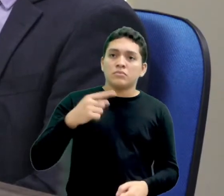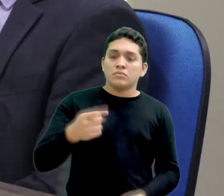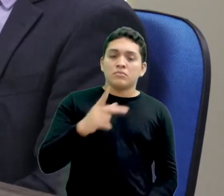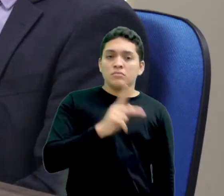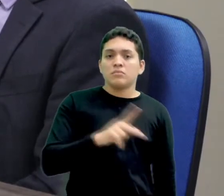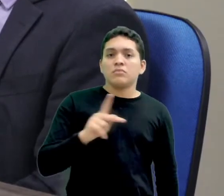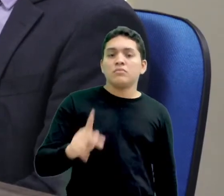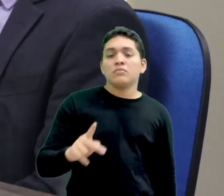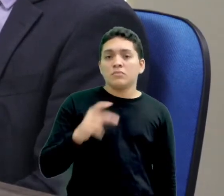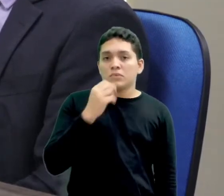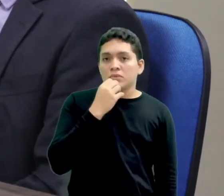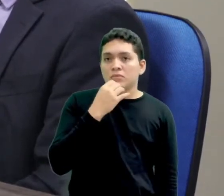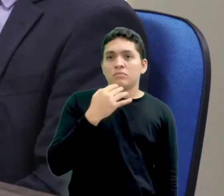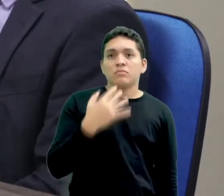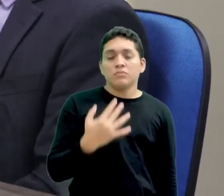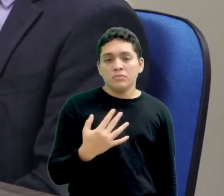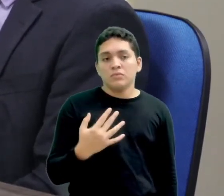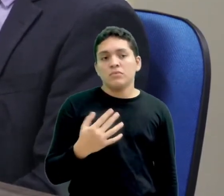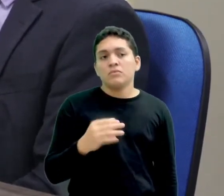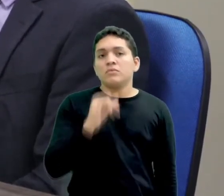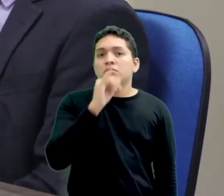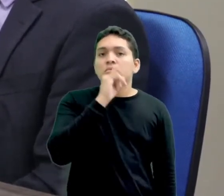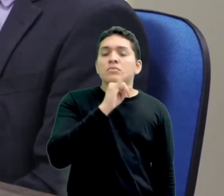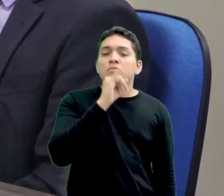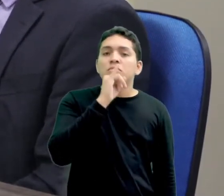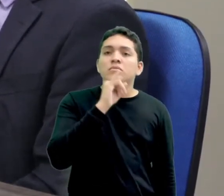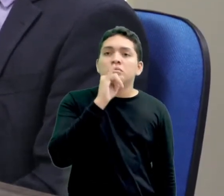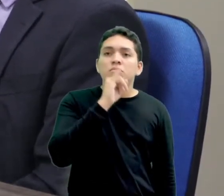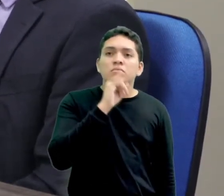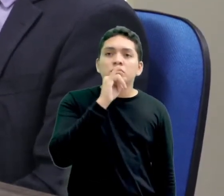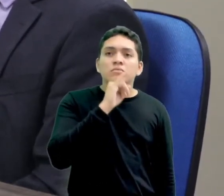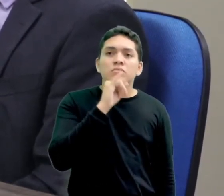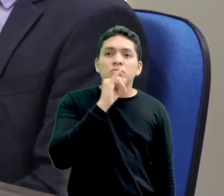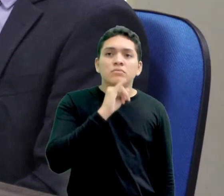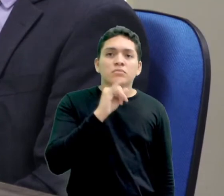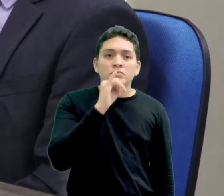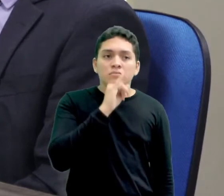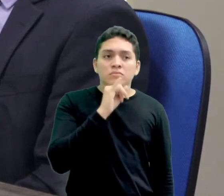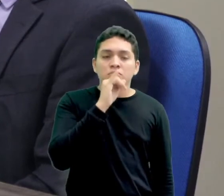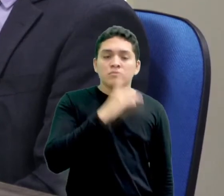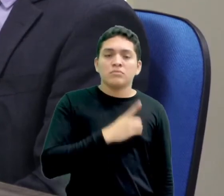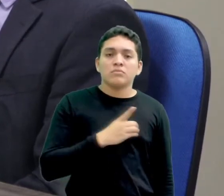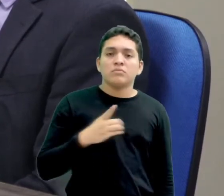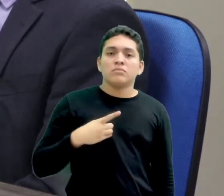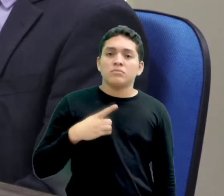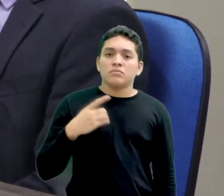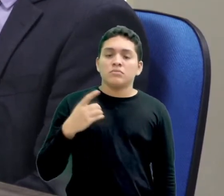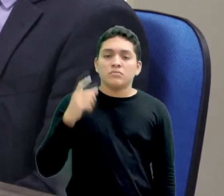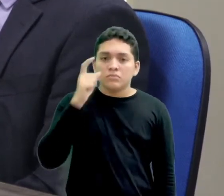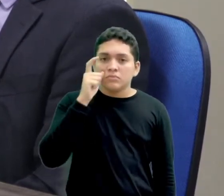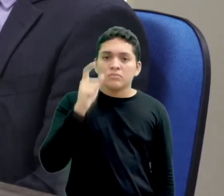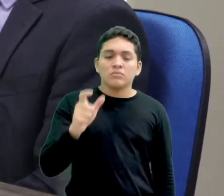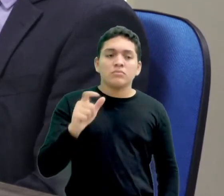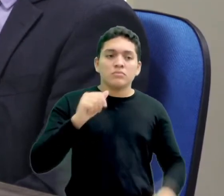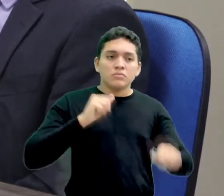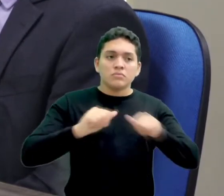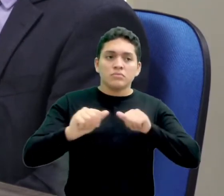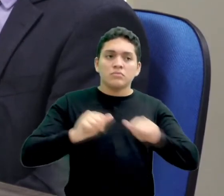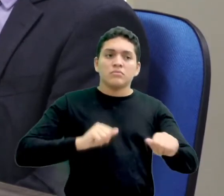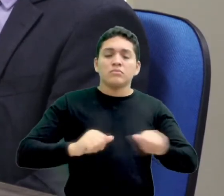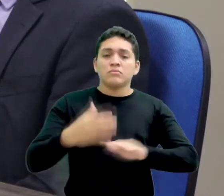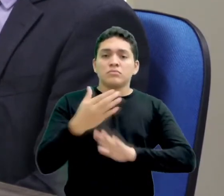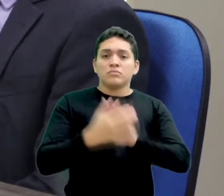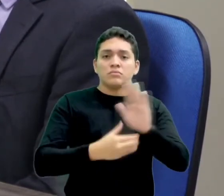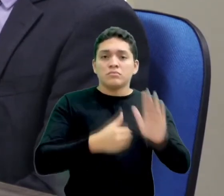acompanhar, é até bom, né? Esse exemplo aí que o diácono Adriano colocou é muito interessante. Se eu não me engano, Atos capítulo 15 Isso,